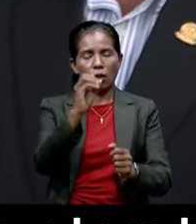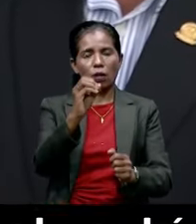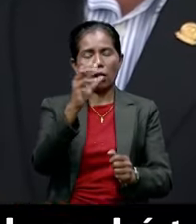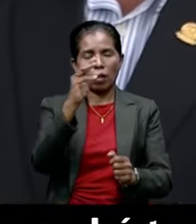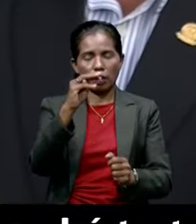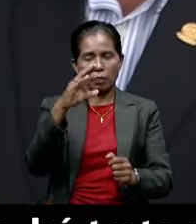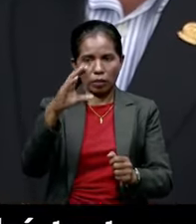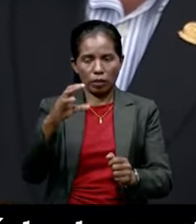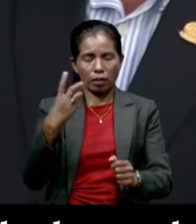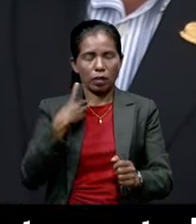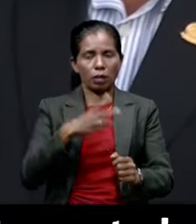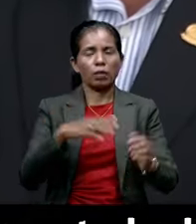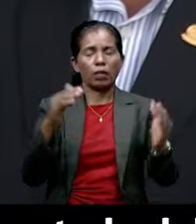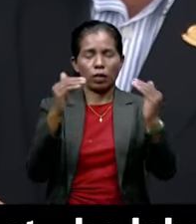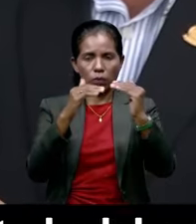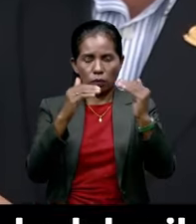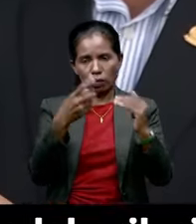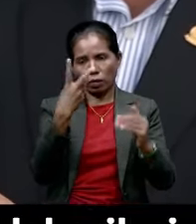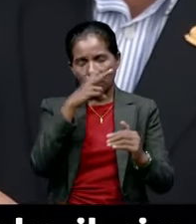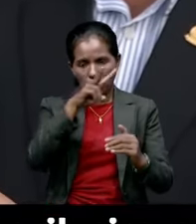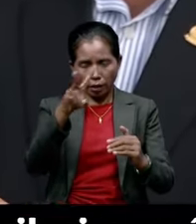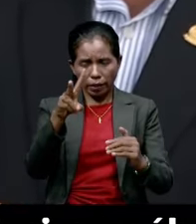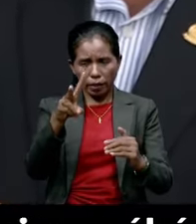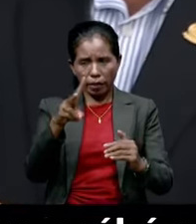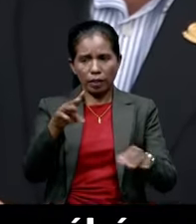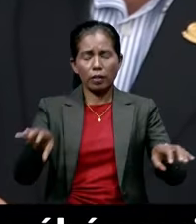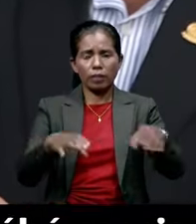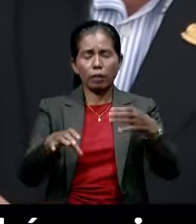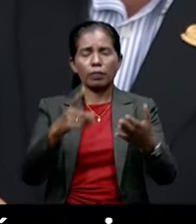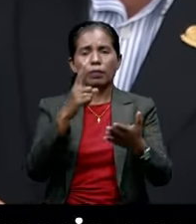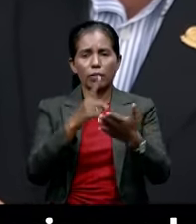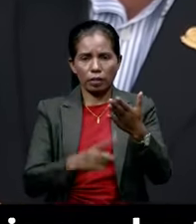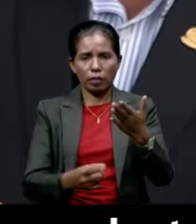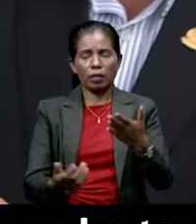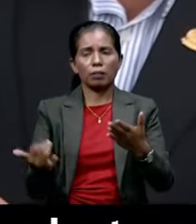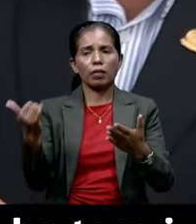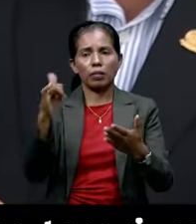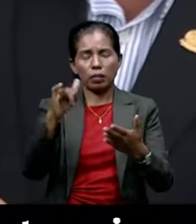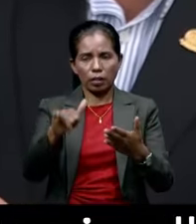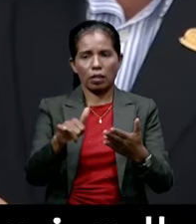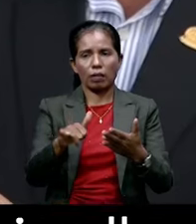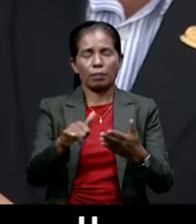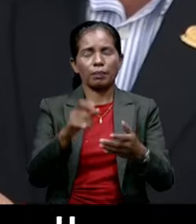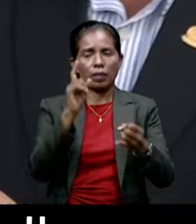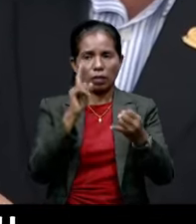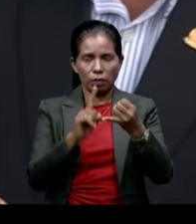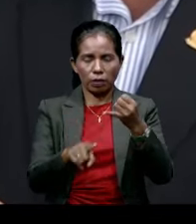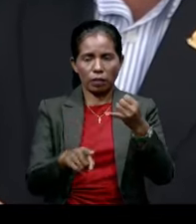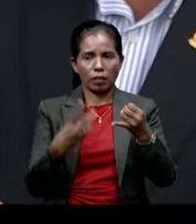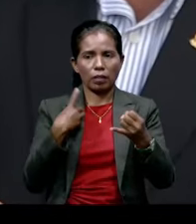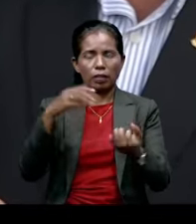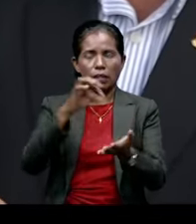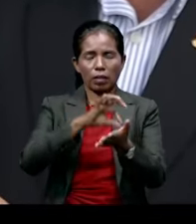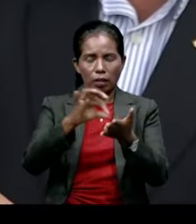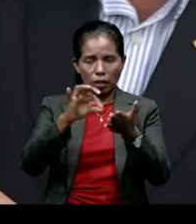a me convoca reunião da atuare serviço saída de mas se e cosmai a tu prense